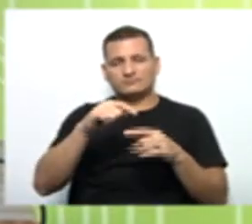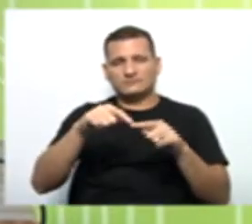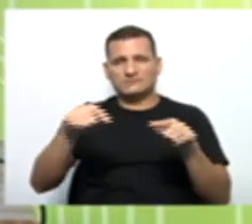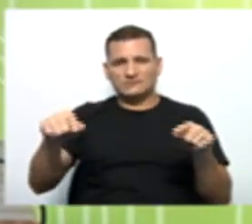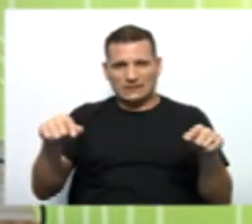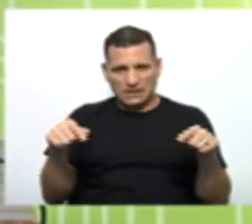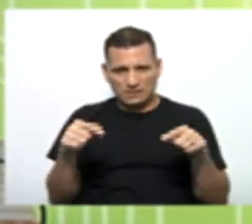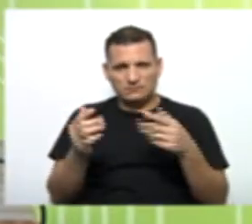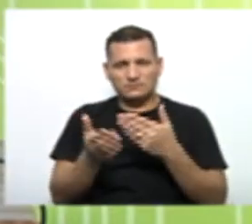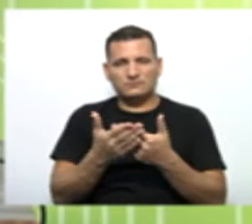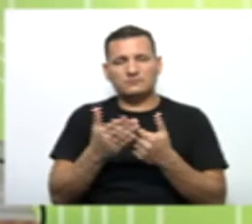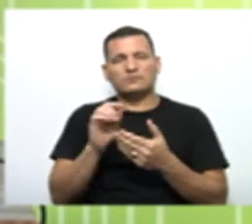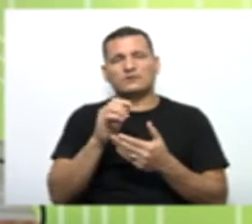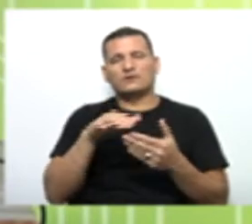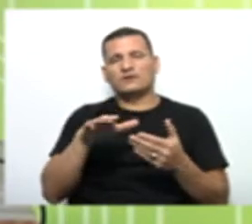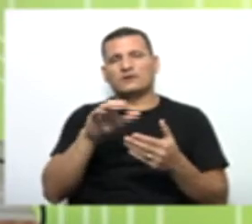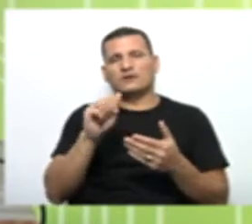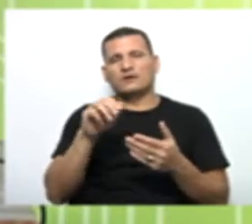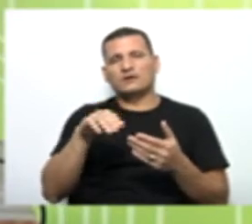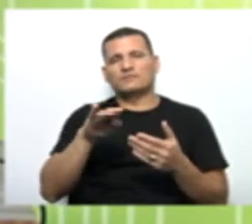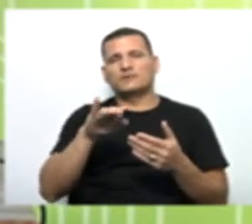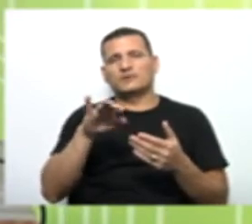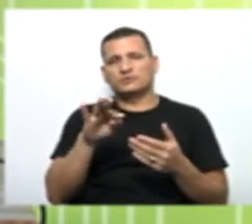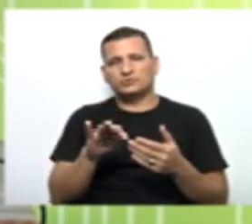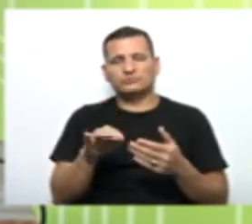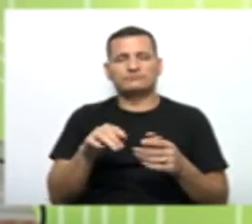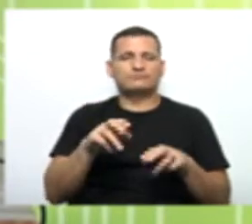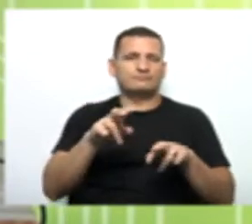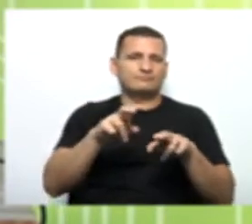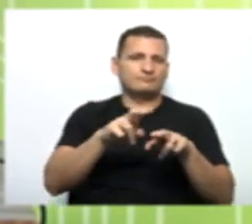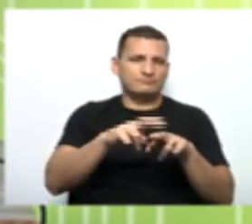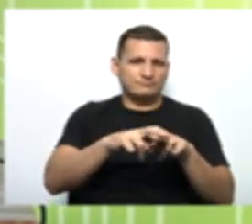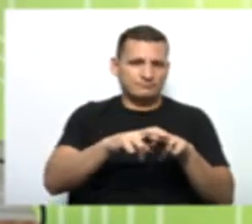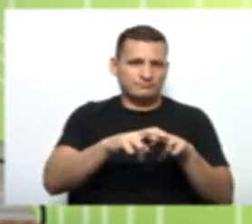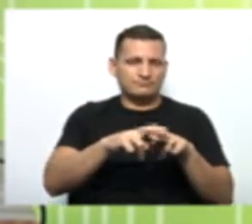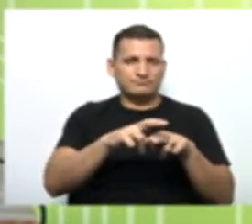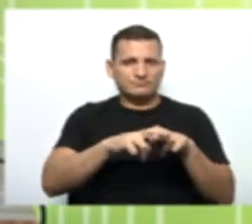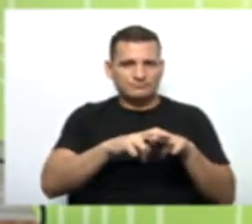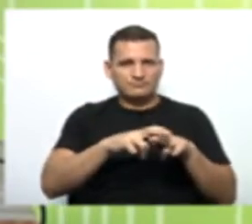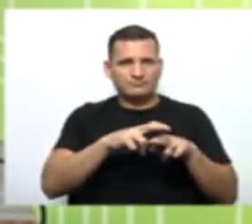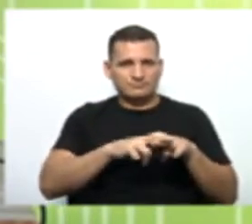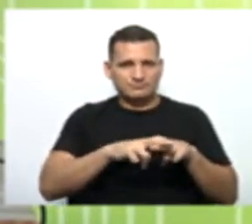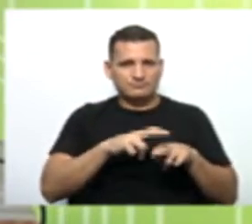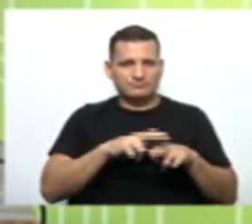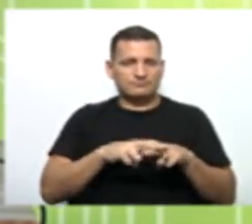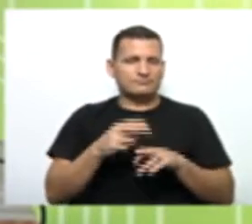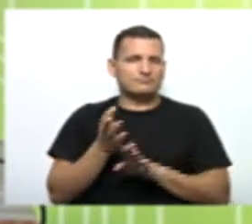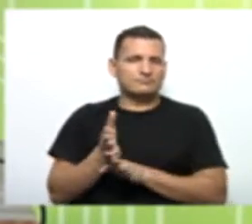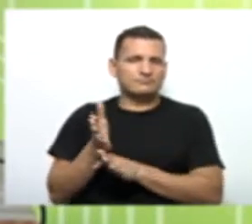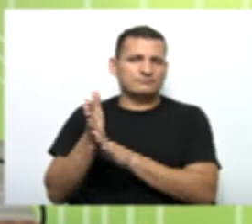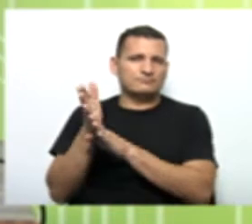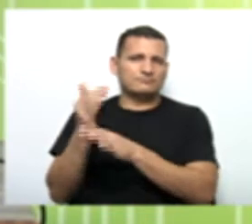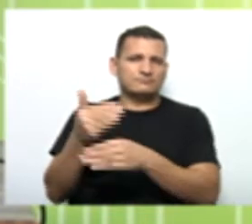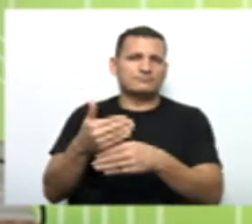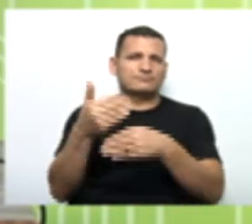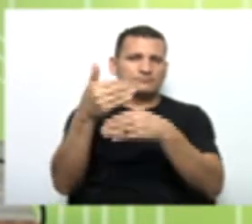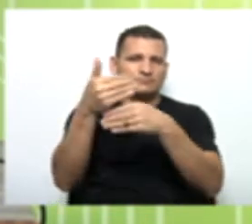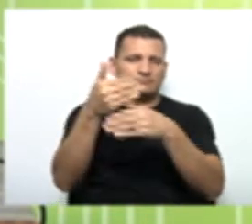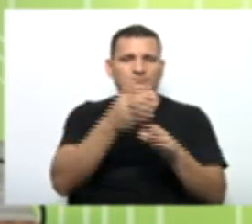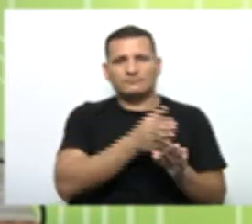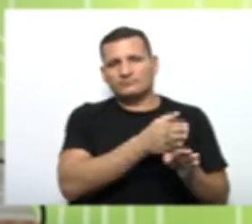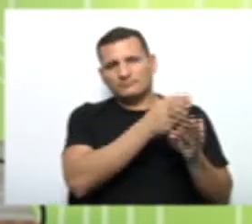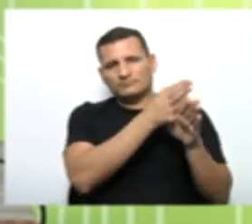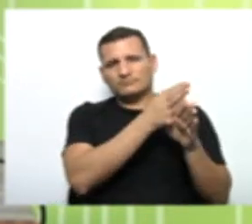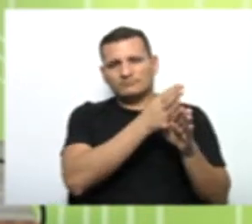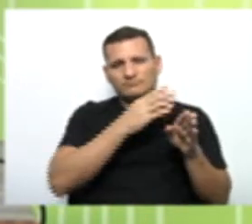as cadeiras, os colegas de vocês, as paredes das salas, elas fazem parte do ambiente onde você está agora, faz parte do seu